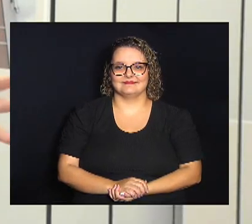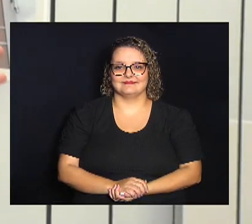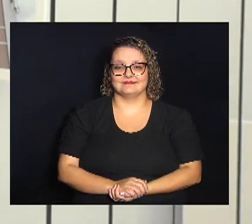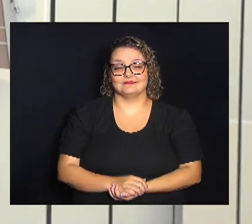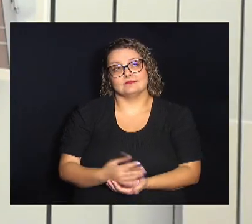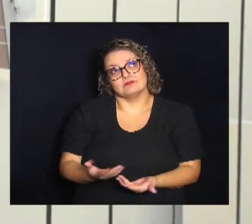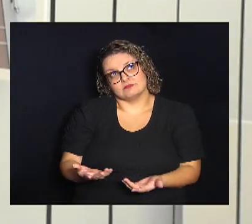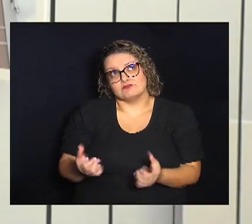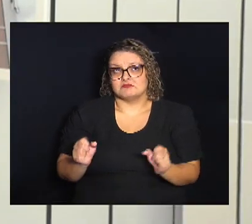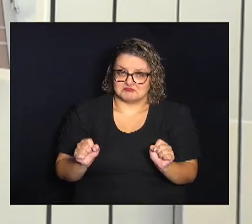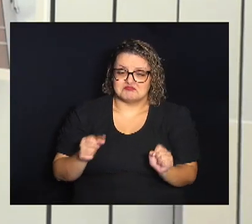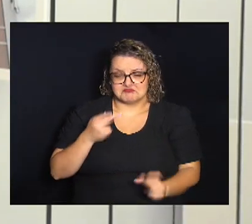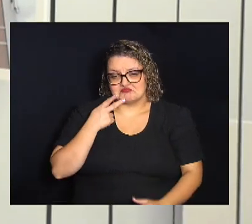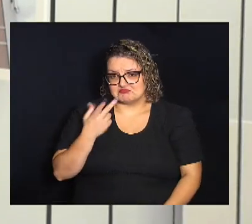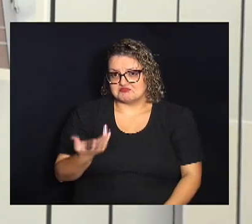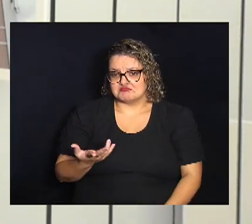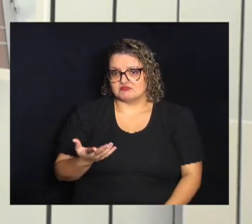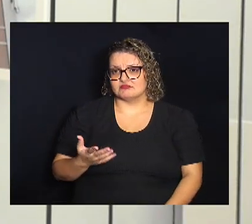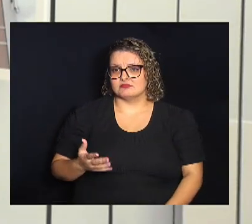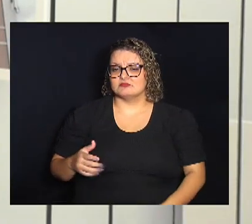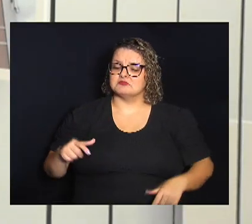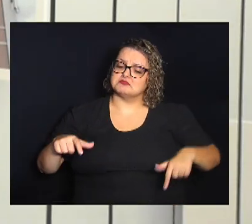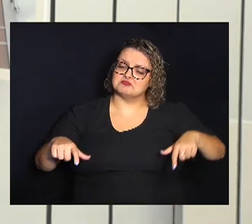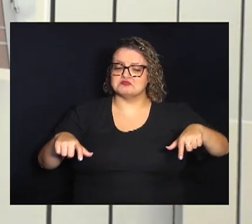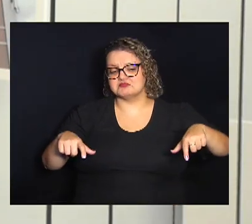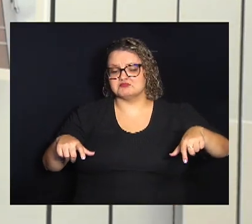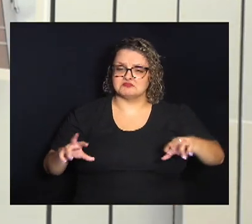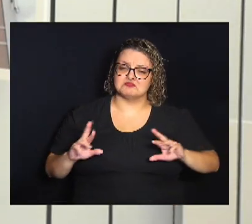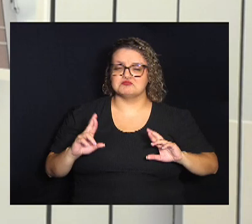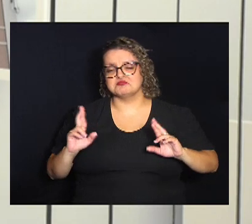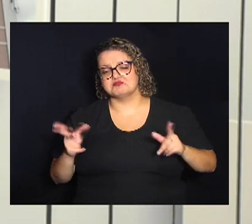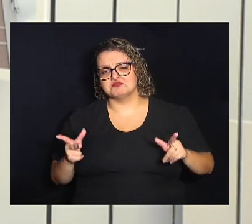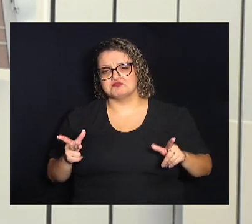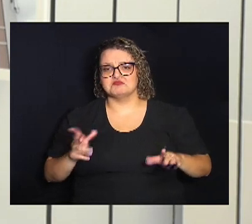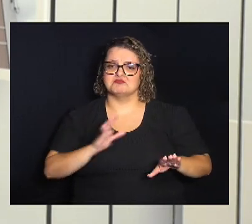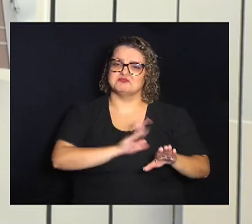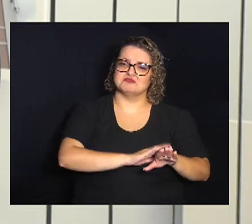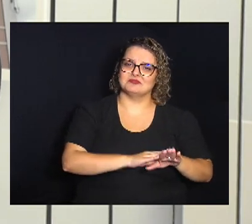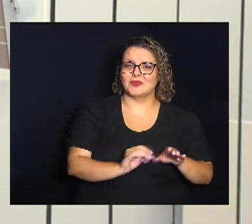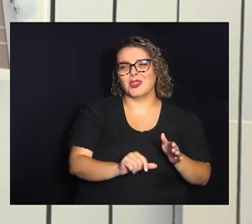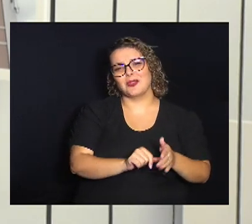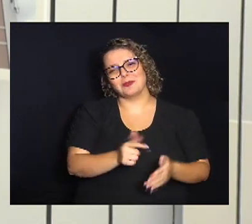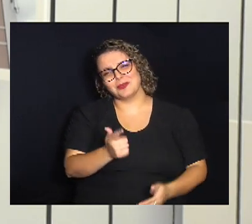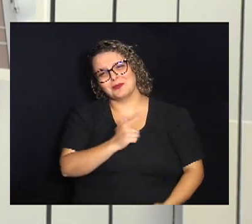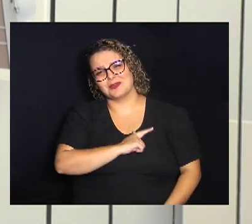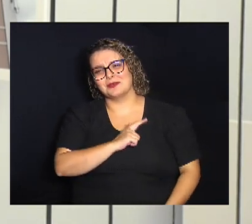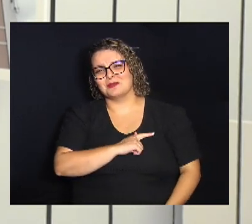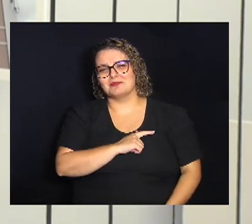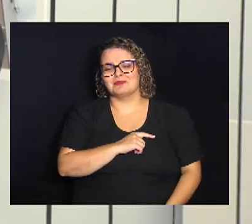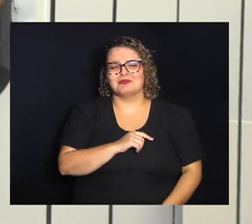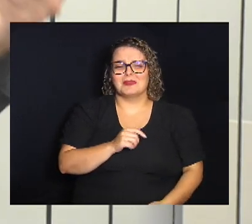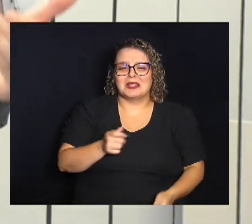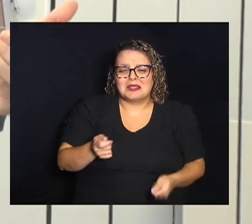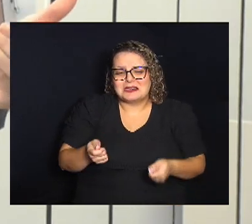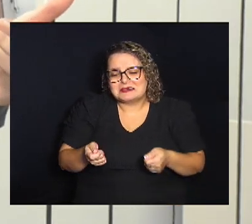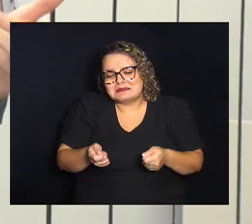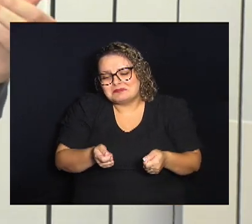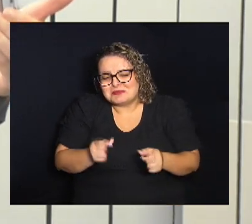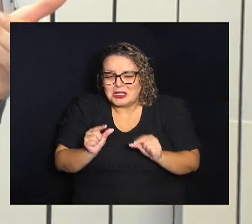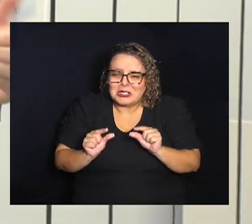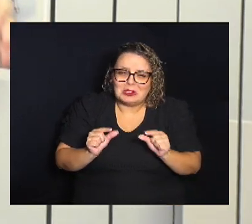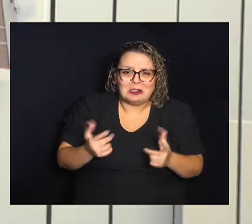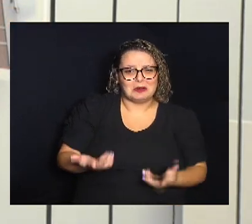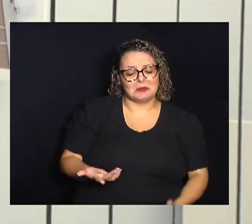Podemos dizer que foram atuações distintas, O primeiro tempo, o Guarani jogou muito recuado, saiu atrás